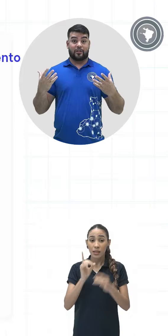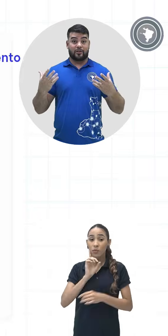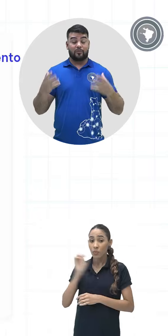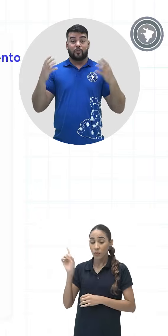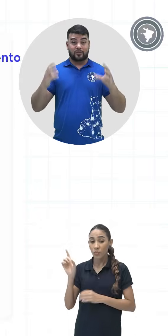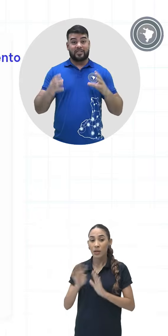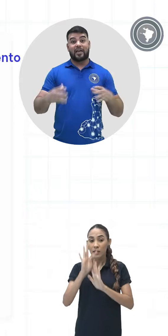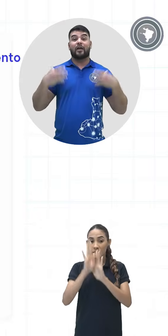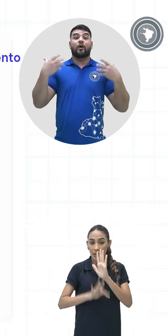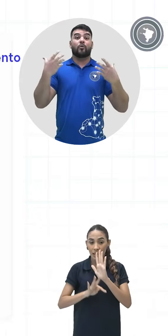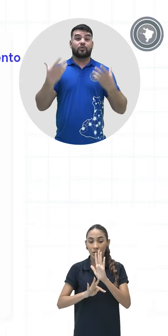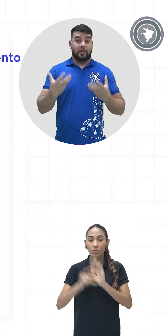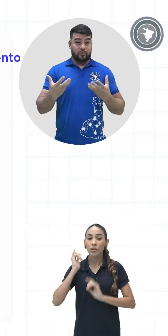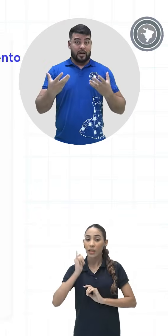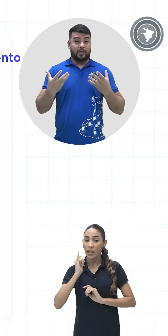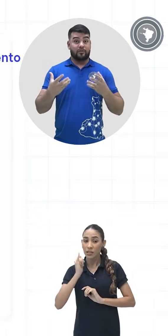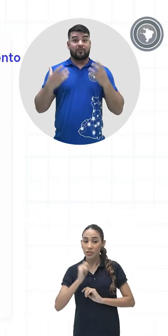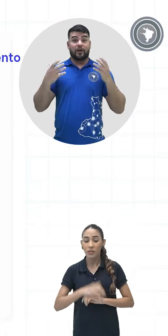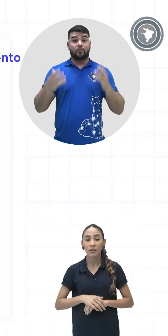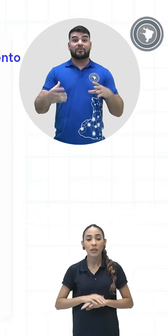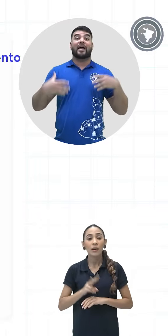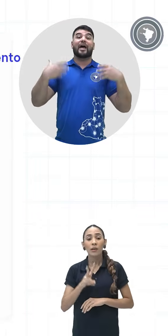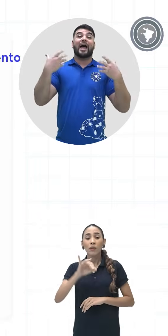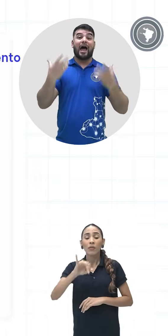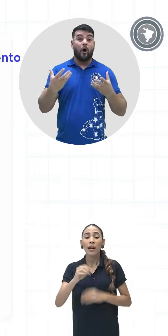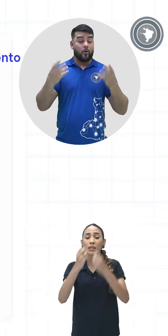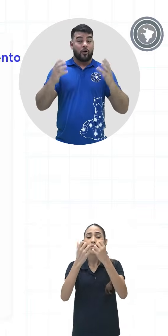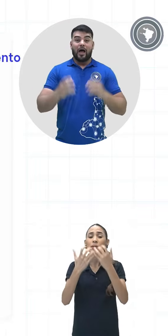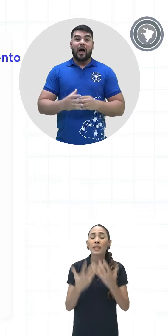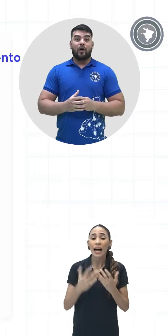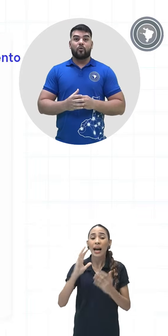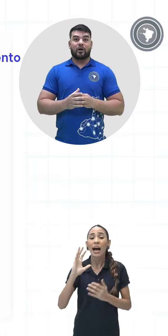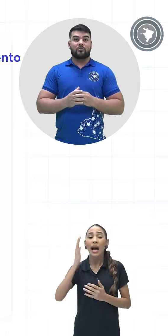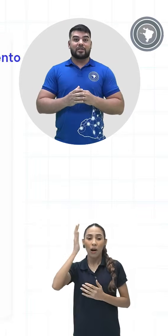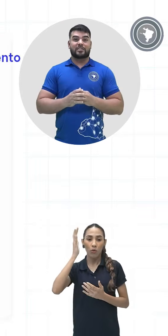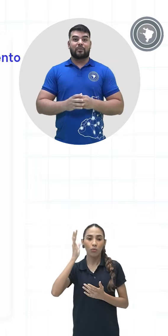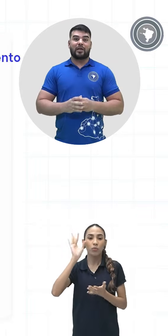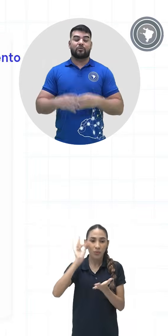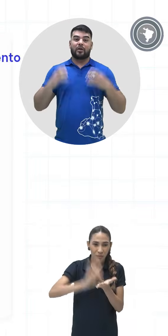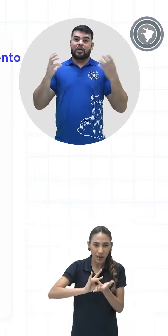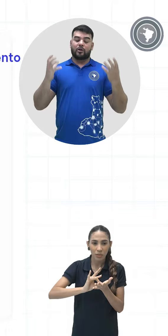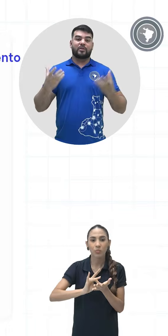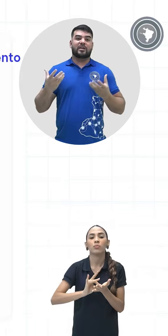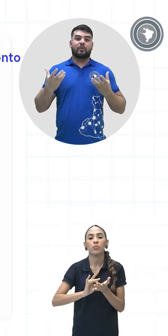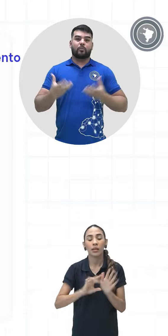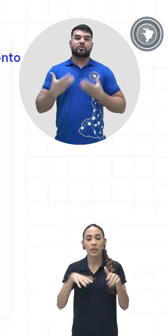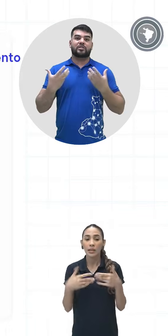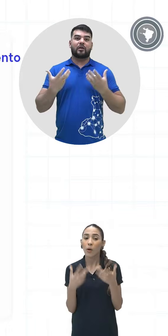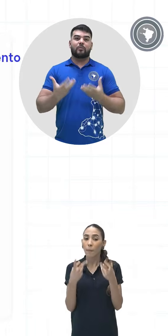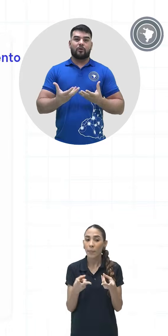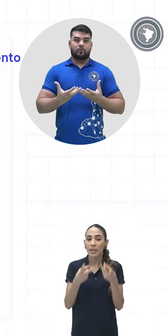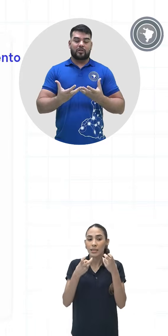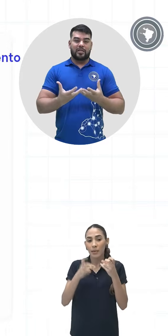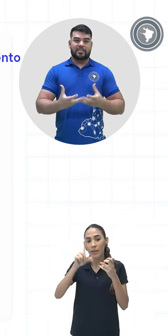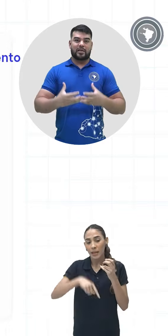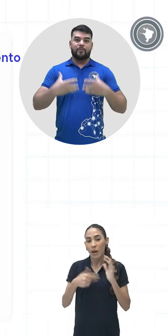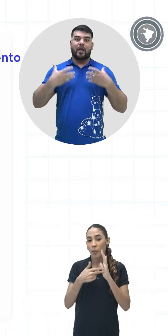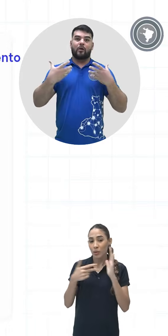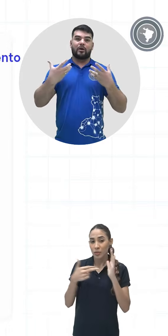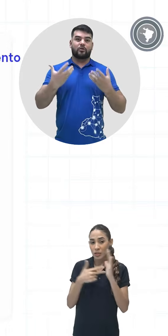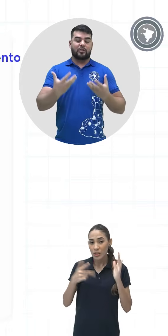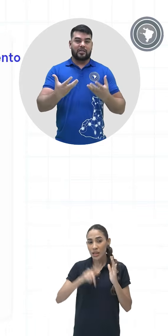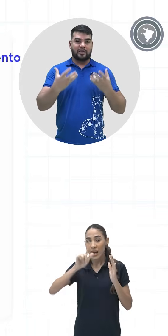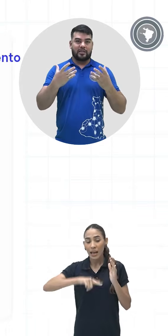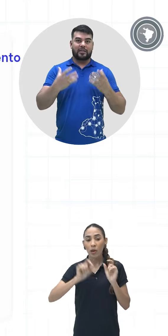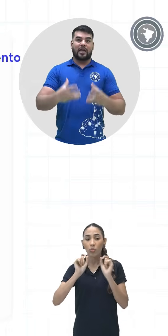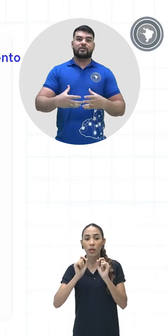texto narrativo, por ser um texto narrativo, vai contar algo, algum acontecimento. Então, observem que por ser uma notícia, é